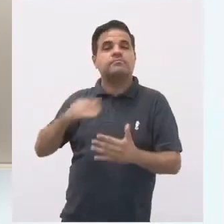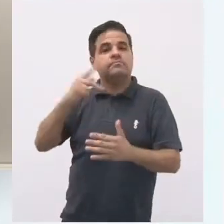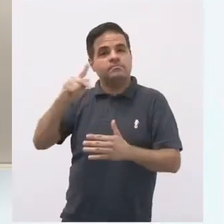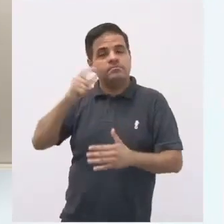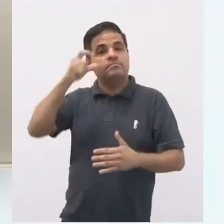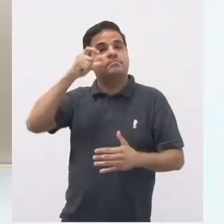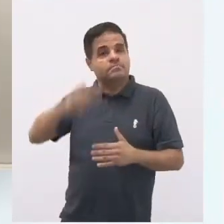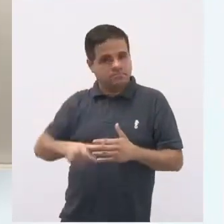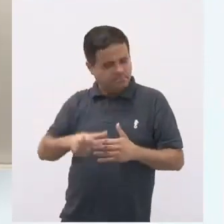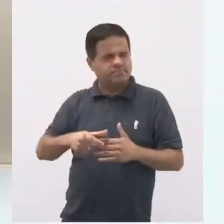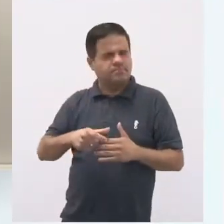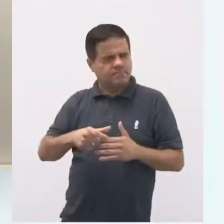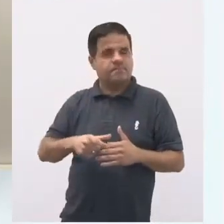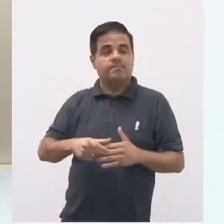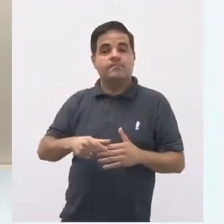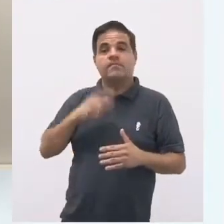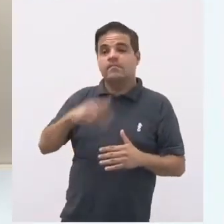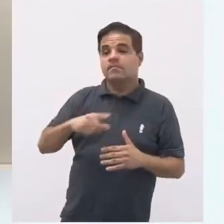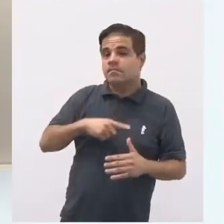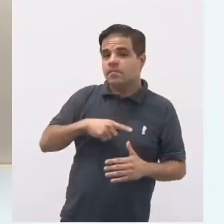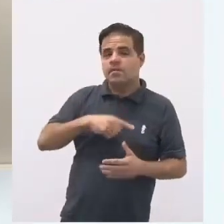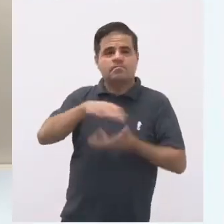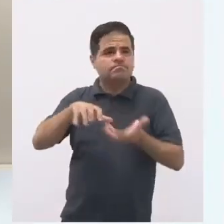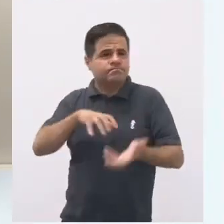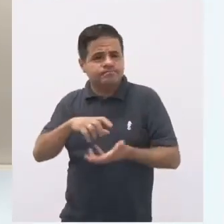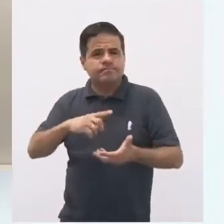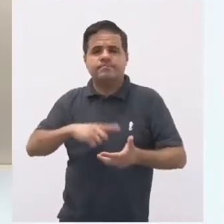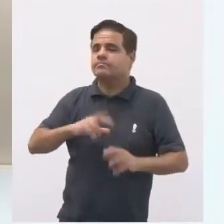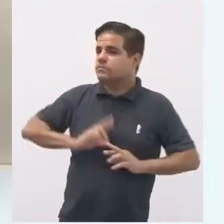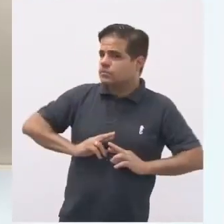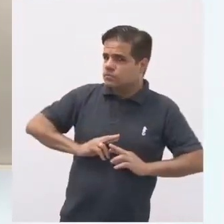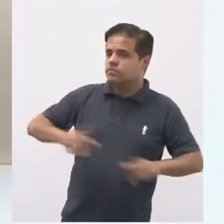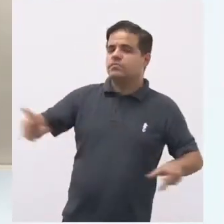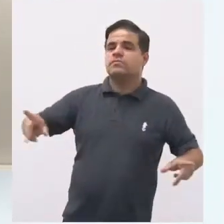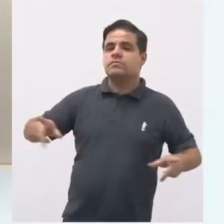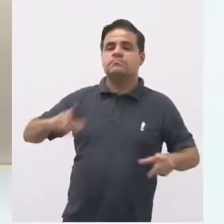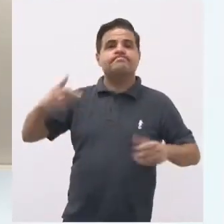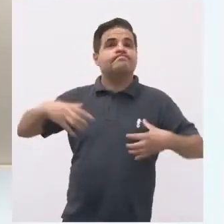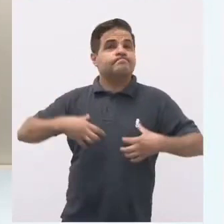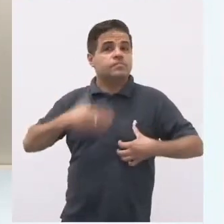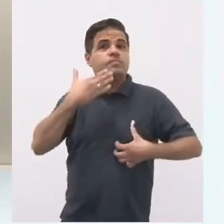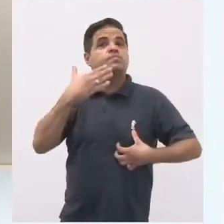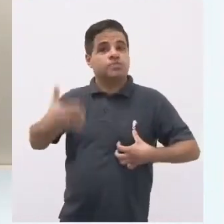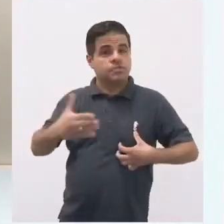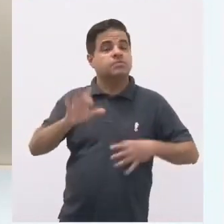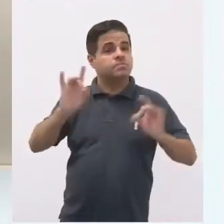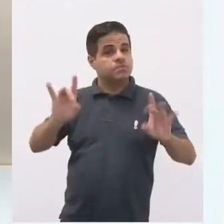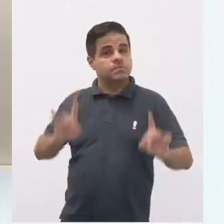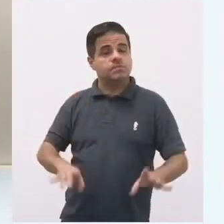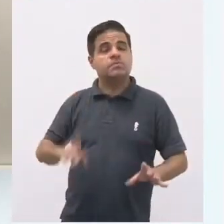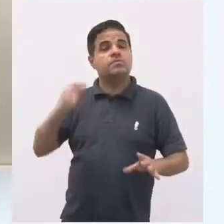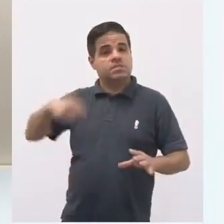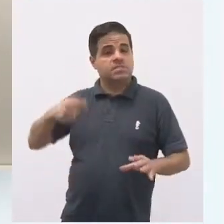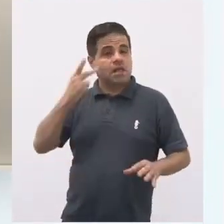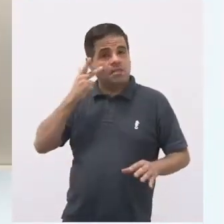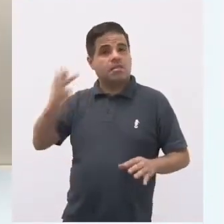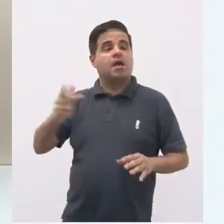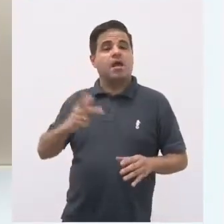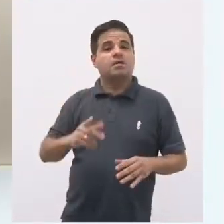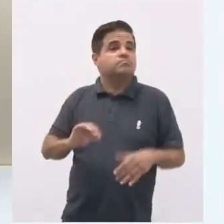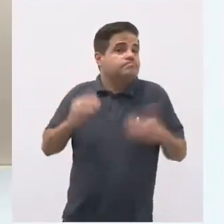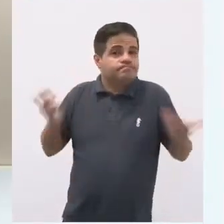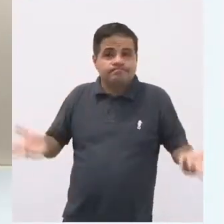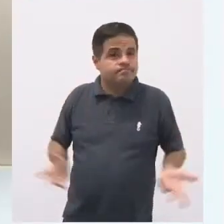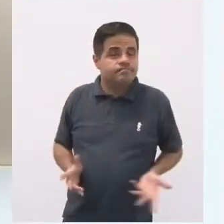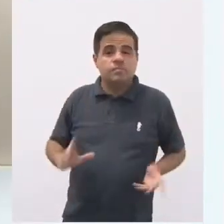seus interesses, seus perfis, suas distinções, suas demandas específicas, suas necessidades, ou